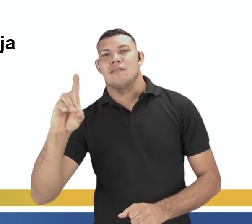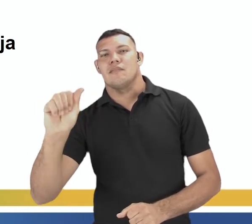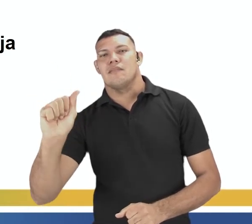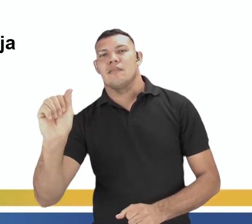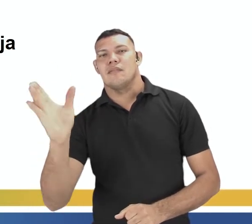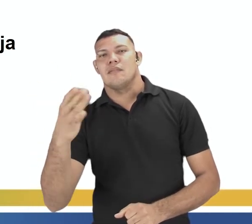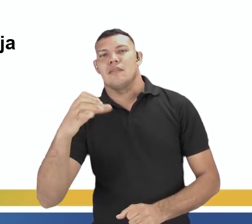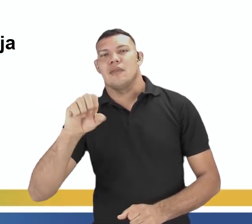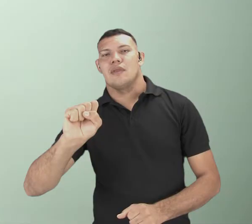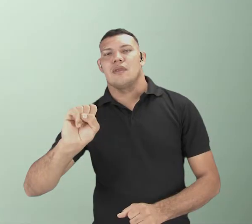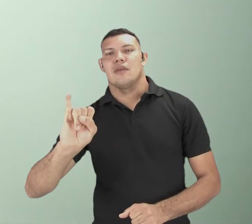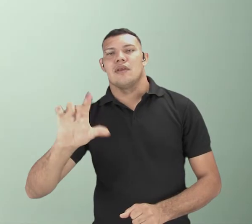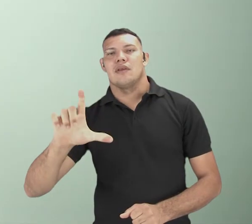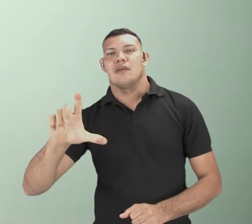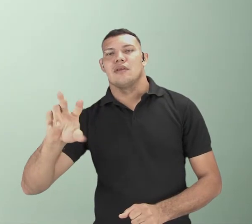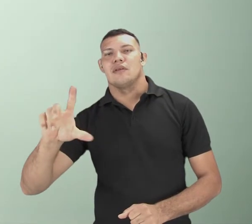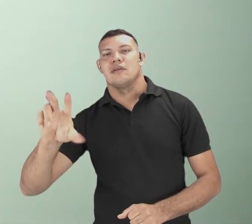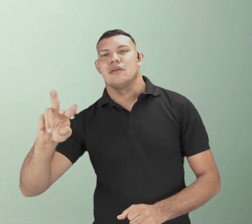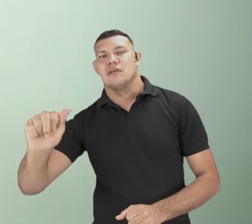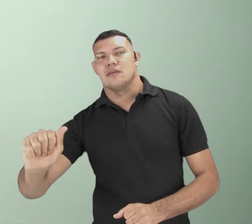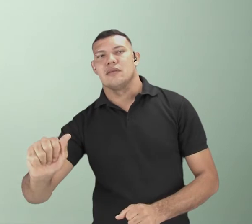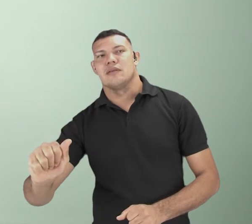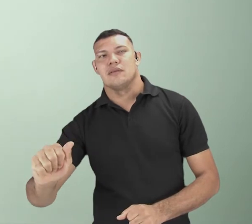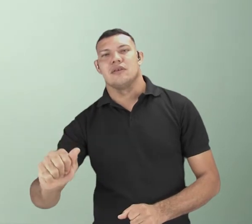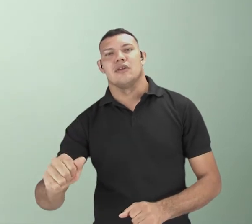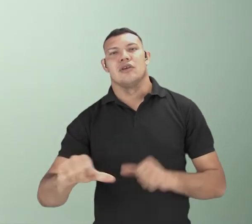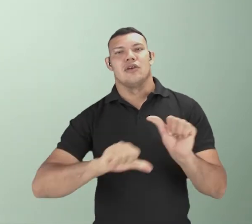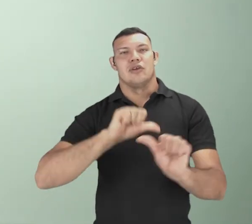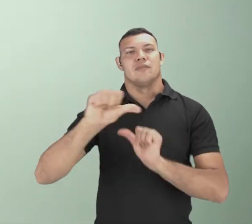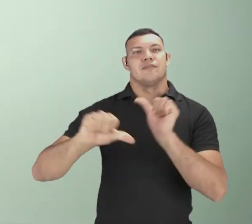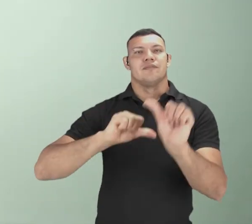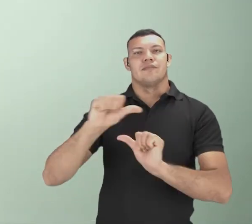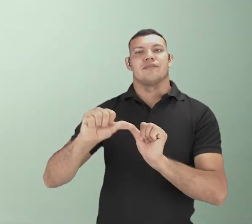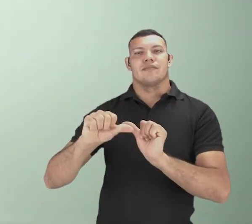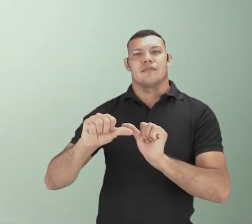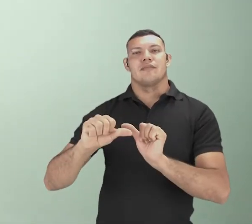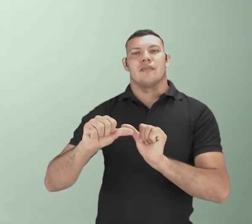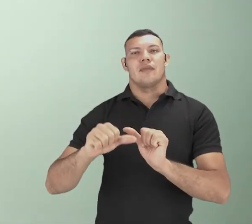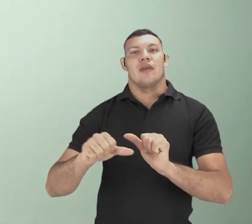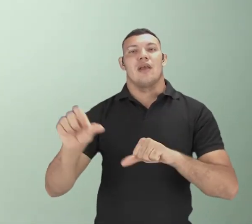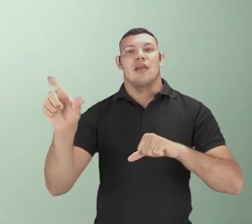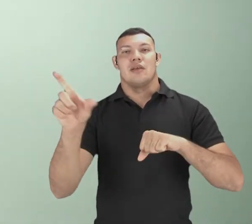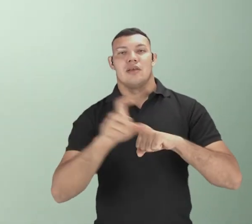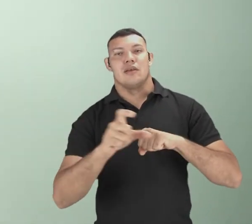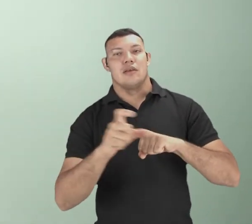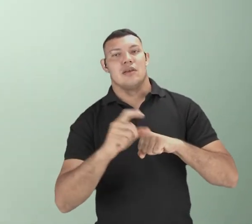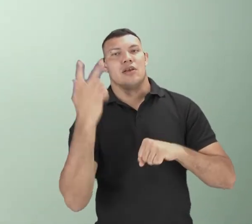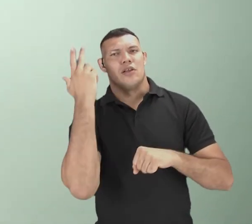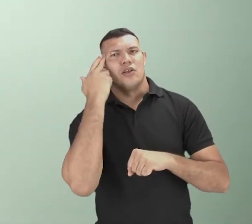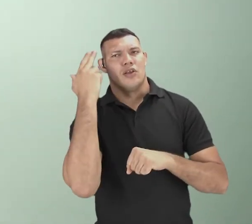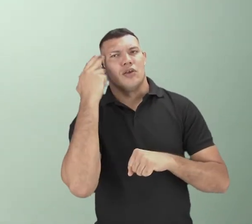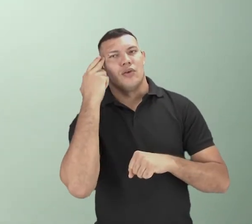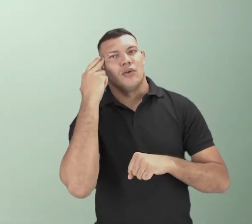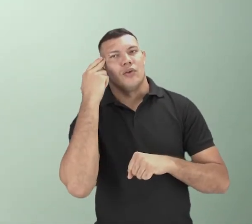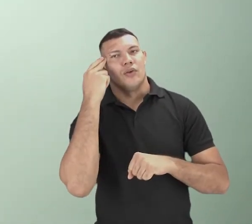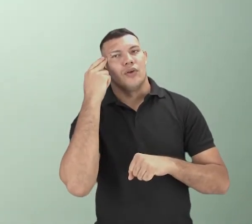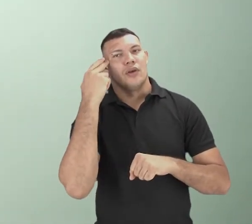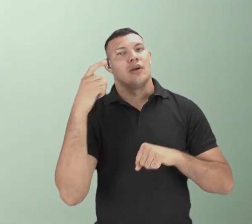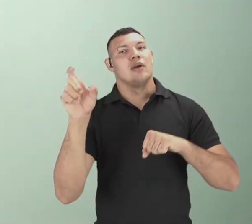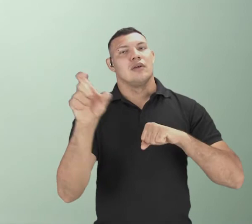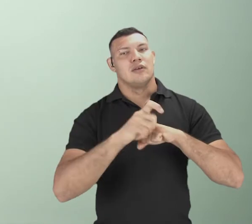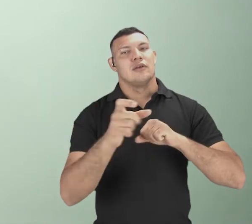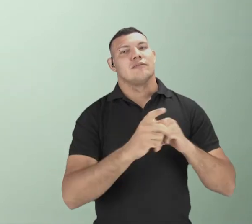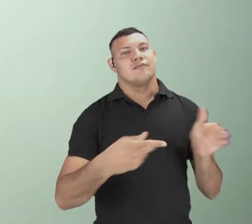substantivo comum, ele é um substantivo próprio. Então, quando mudar de classe de palavra, você vai saber que